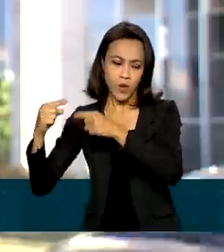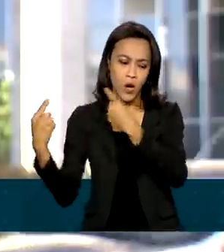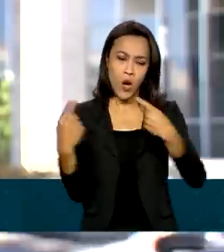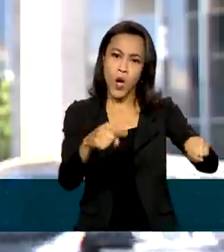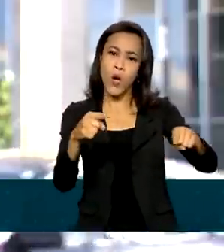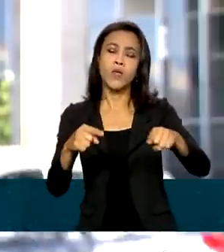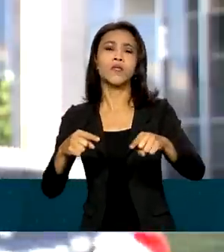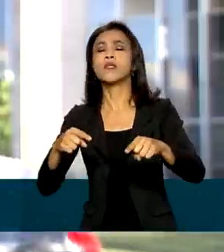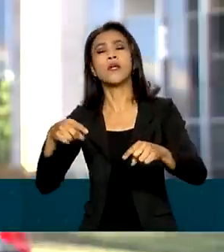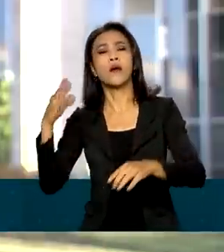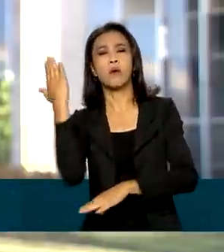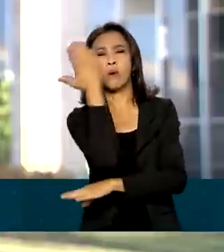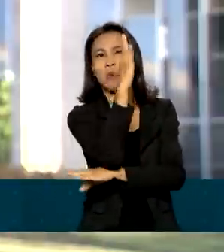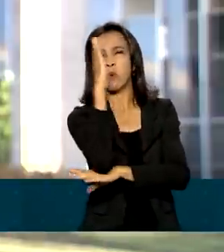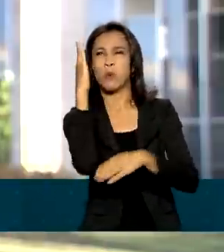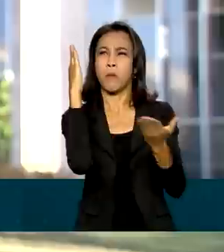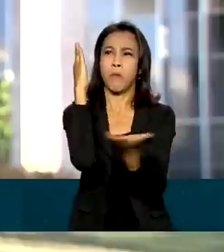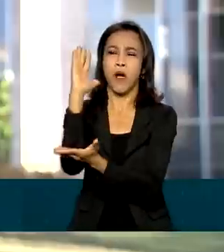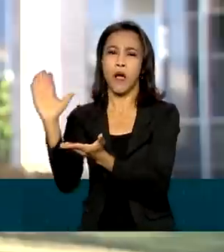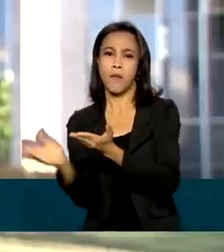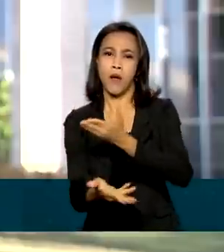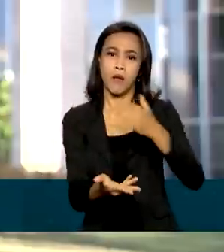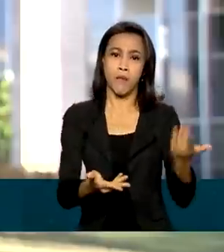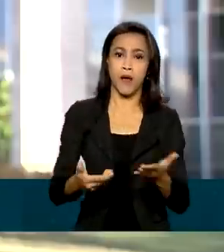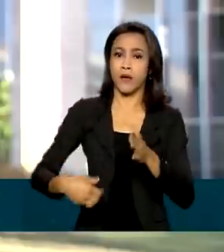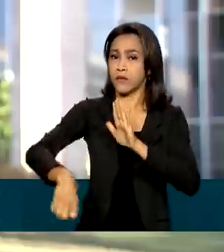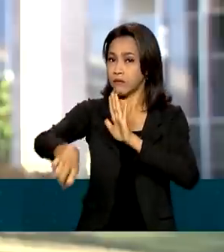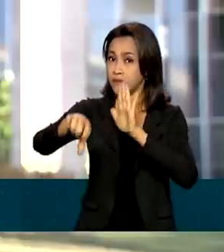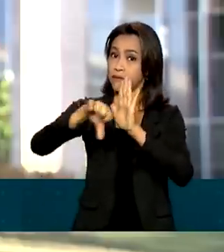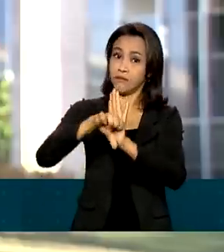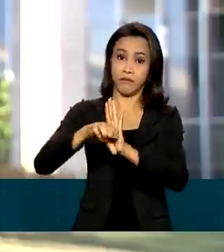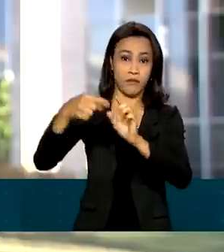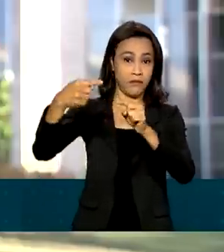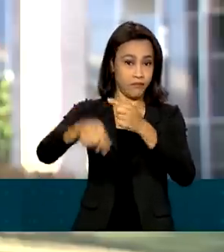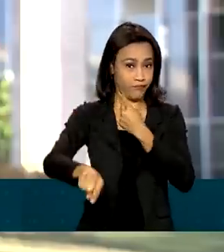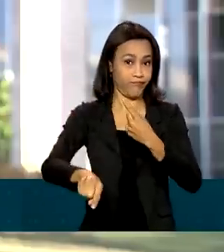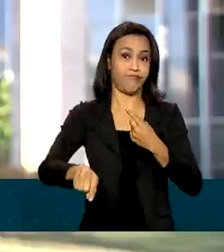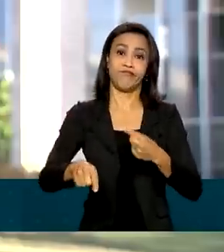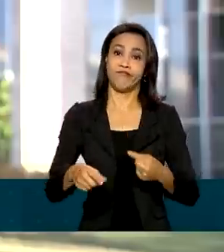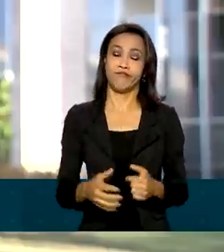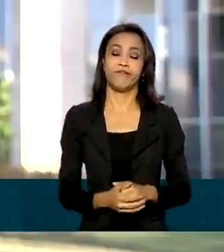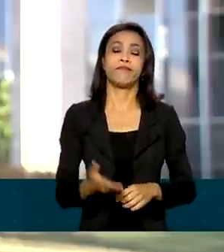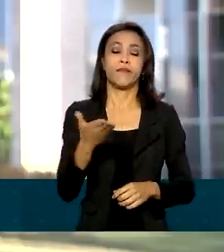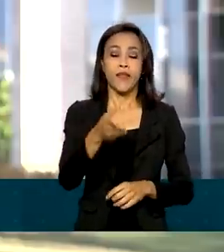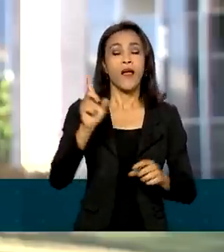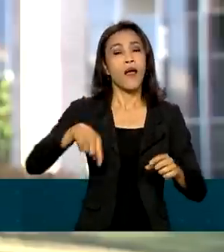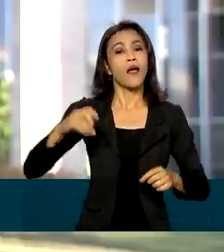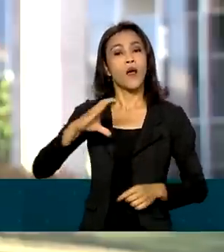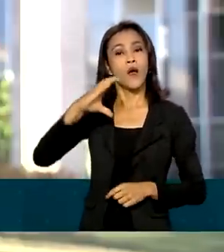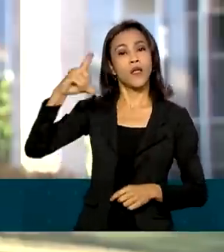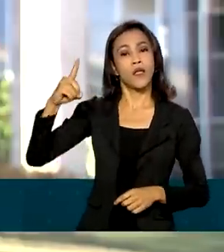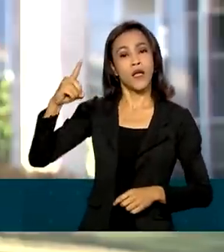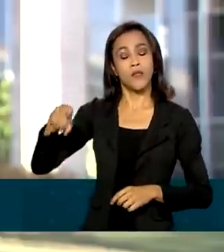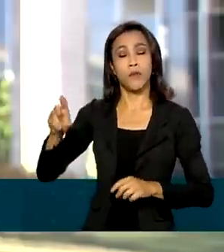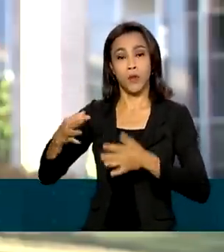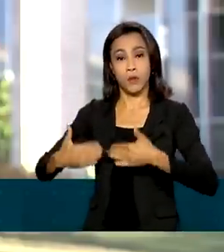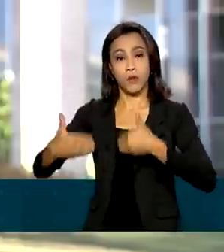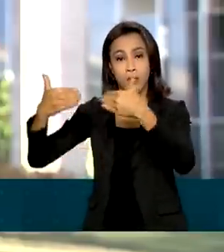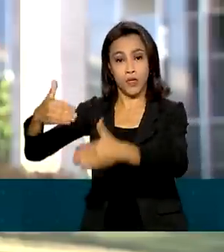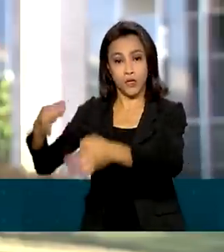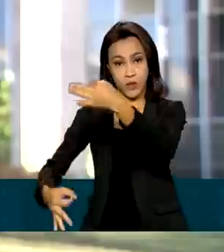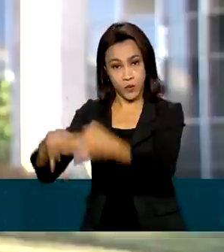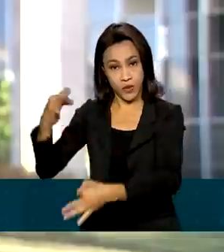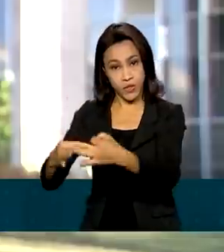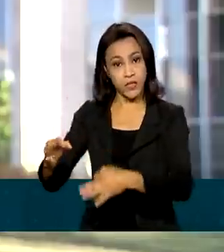ao desmatamento ilegal né operação Guardiões do bioma é coordenada pelo Ministério da Justiça e Segurança Pública sete